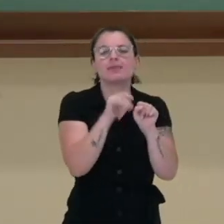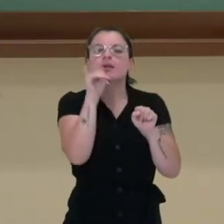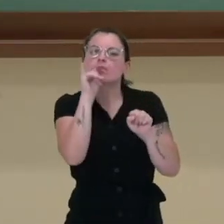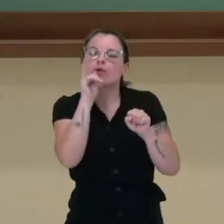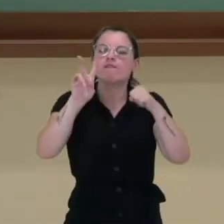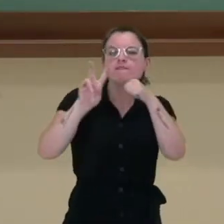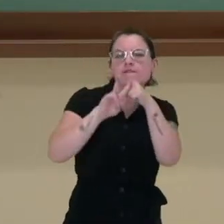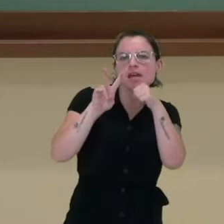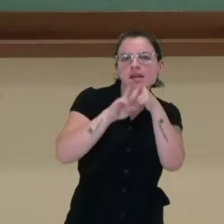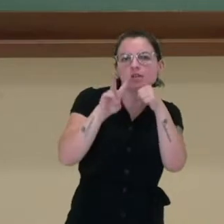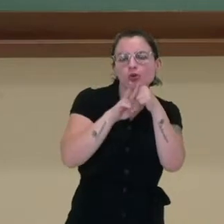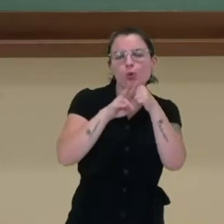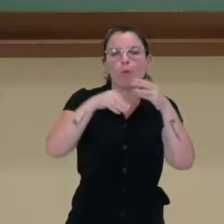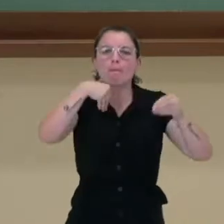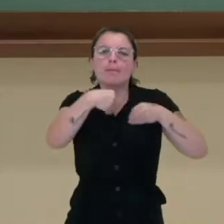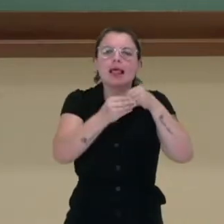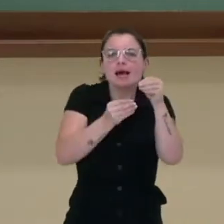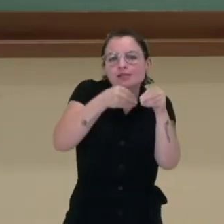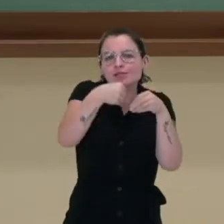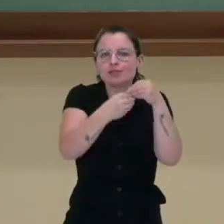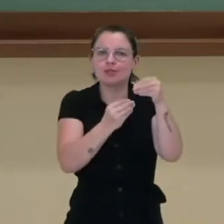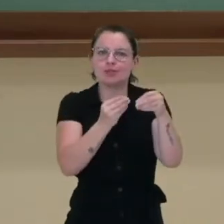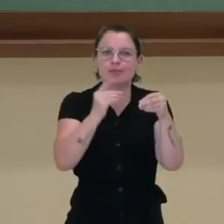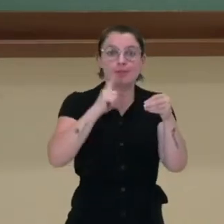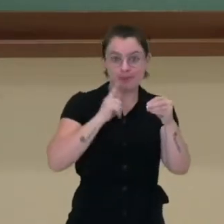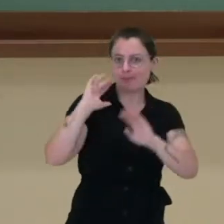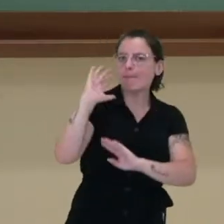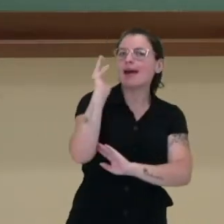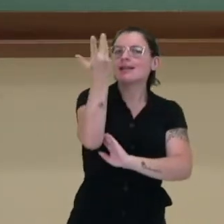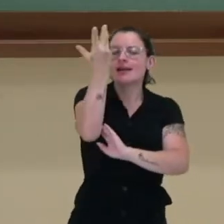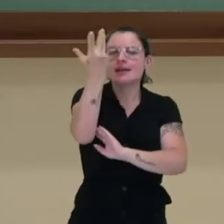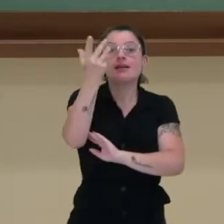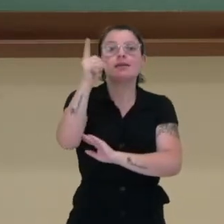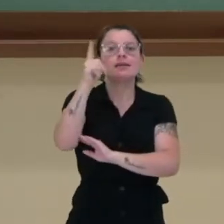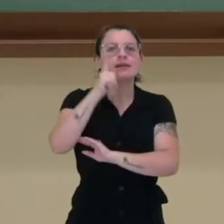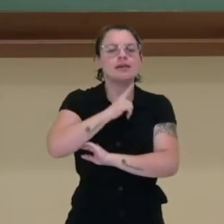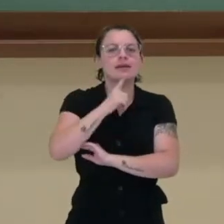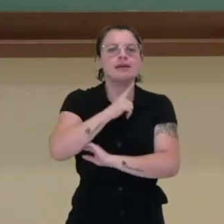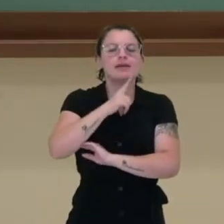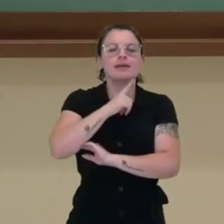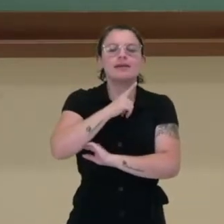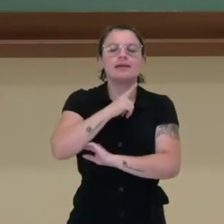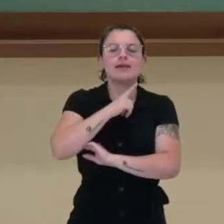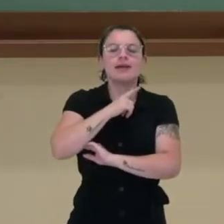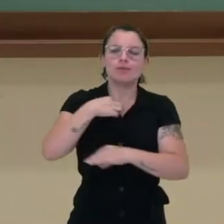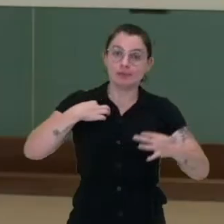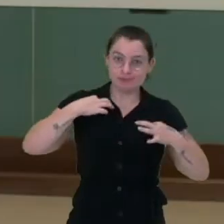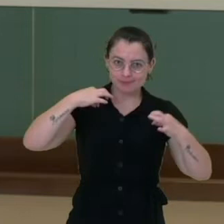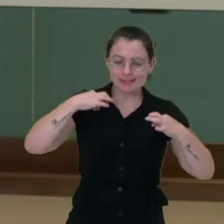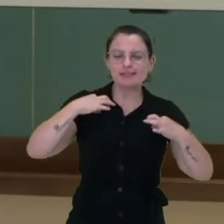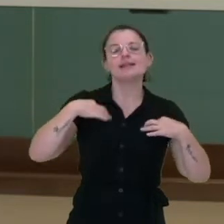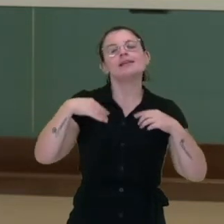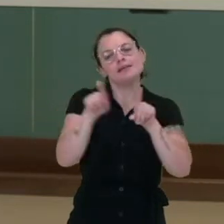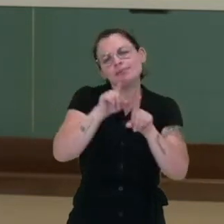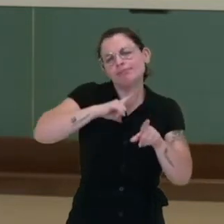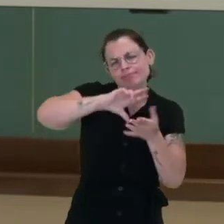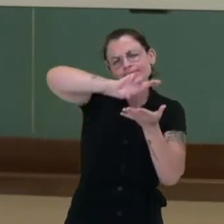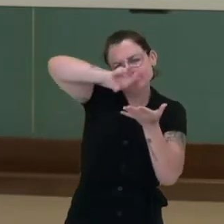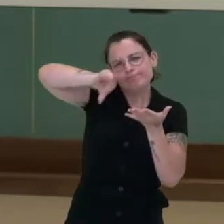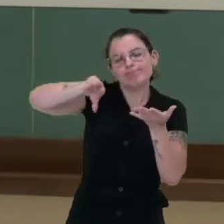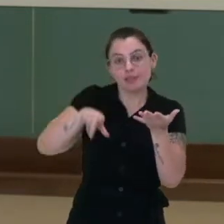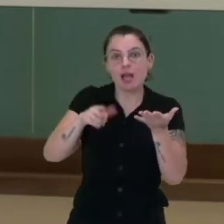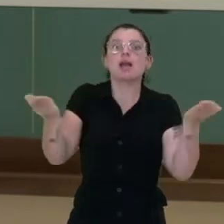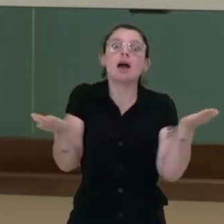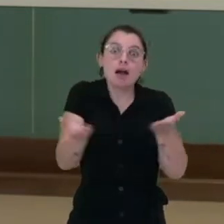Vidro, plástico, madeira, tecido, entre outros. E nós vamos começar a